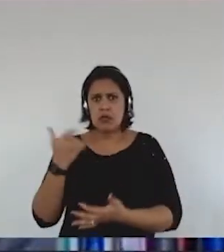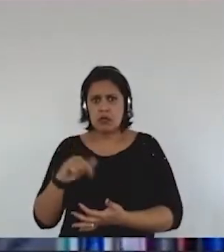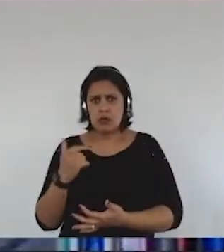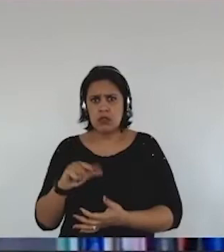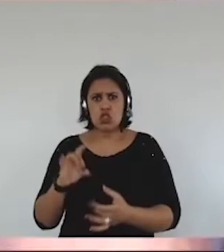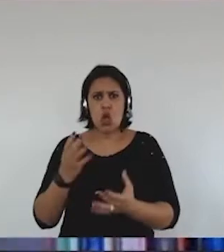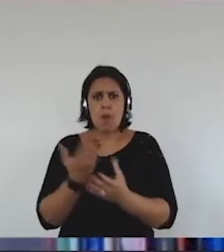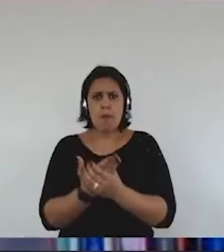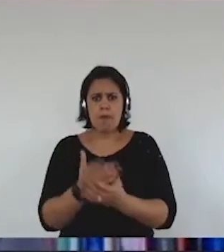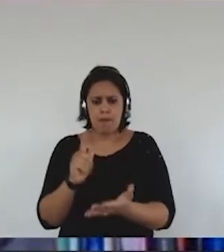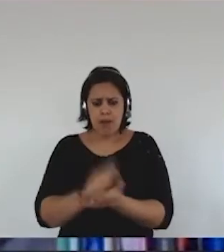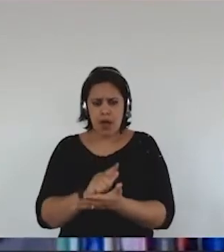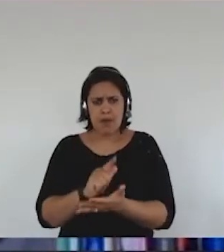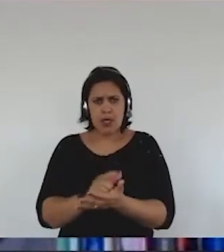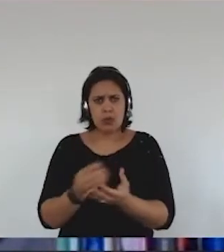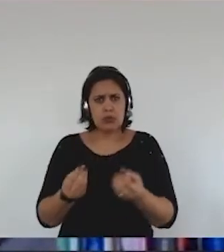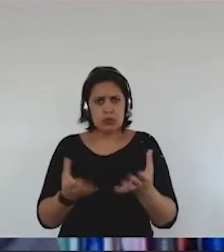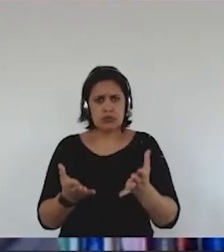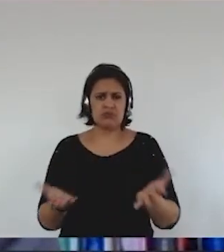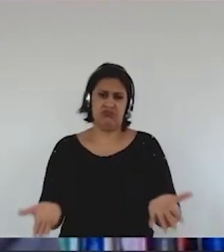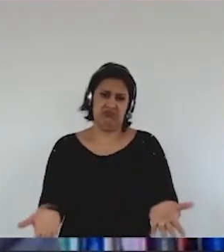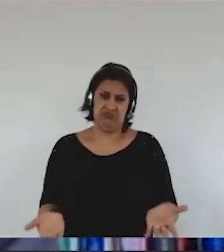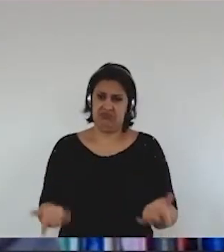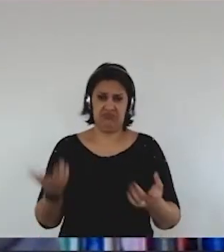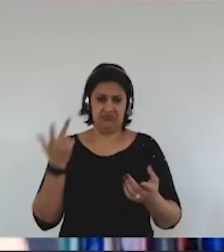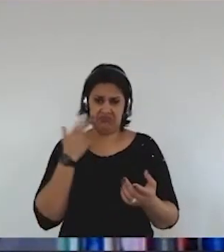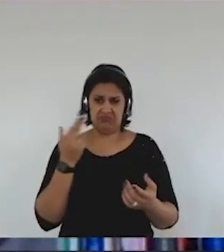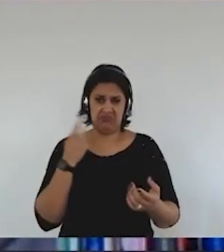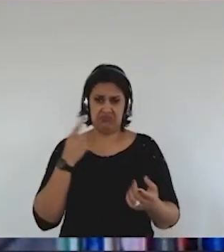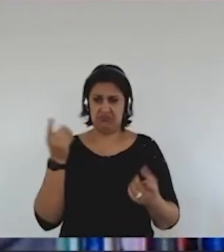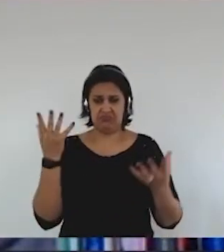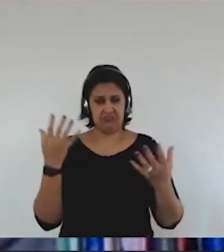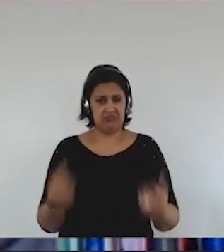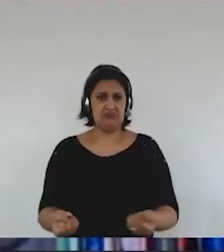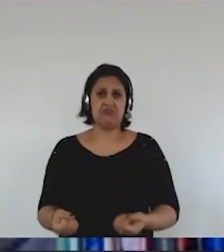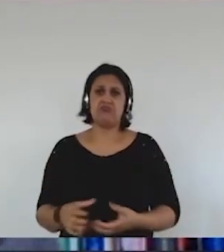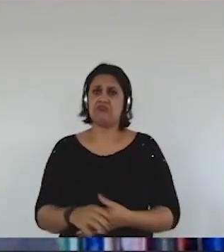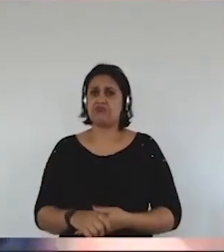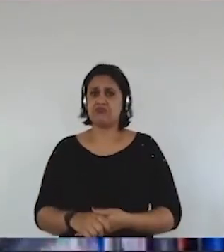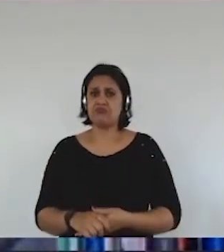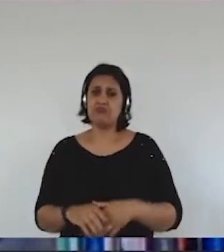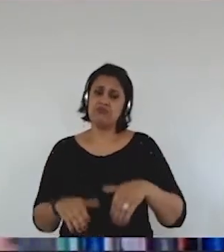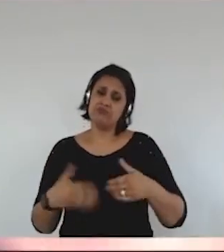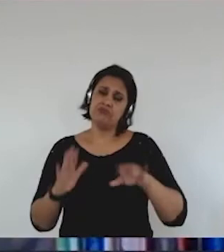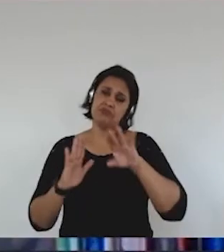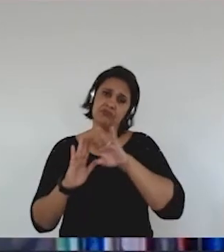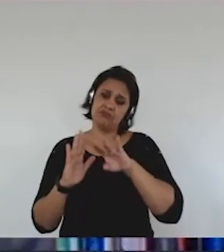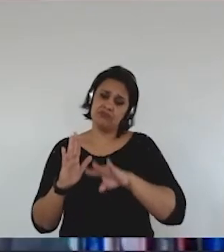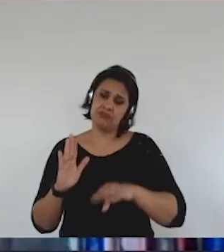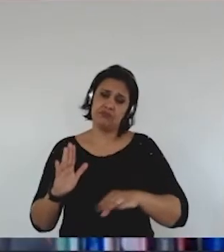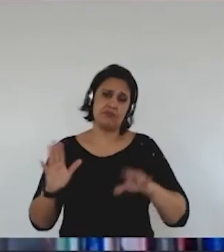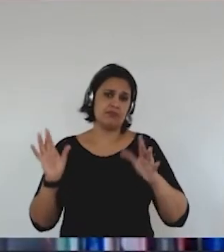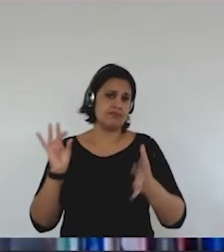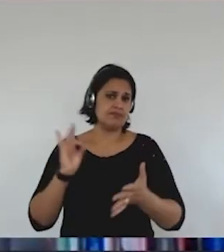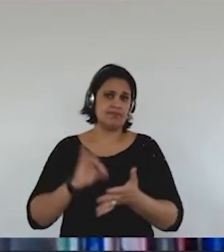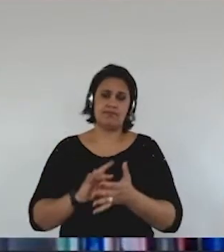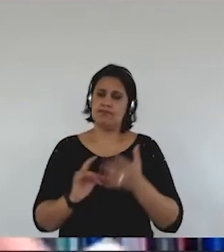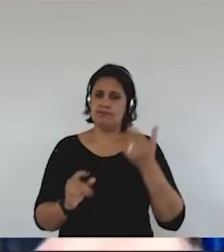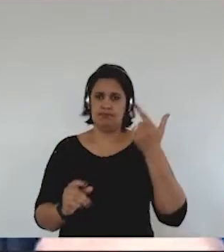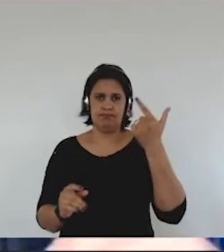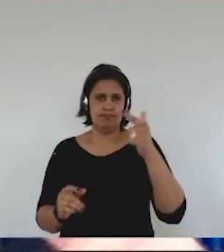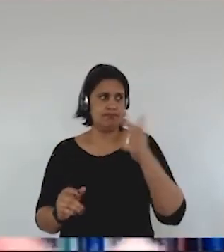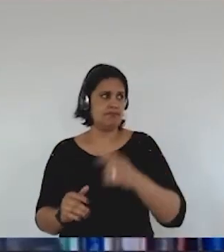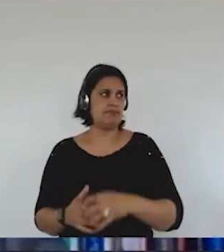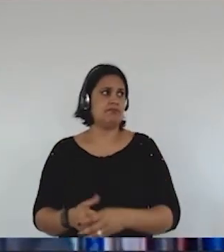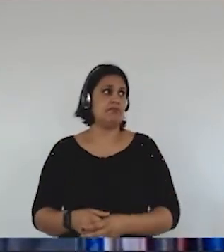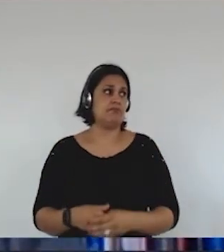de papel, é mais uma irregularidade e a norma passa a se tornar inócua e ineficiente. Então, eu acho que a